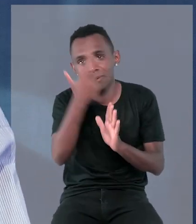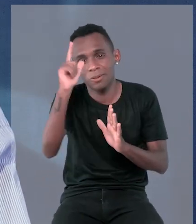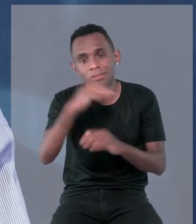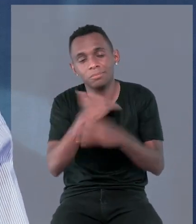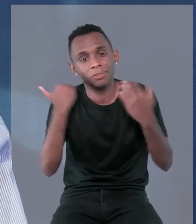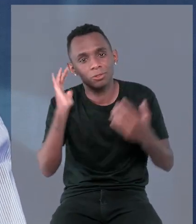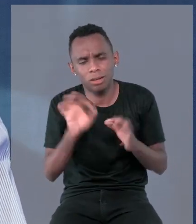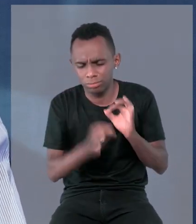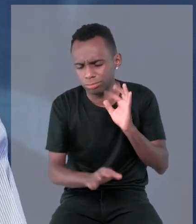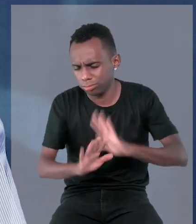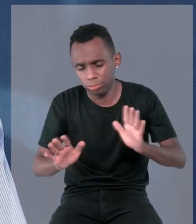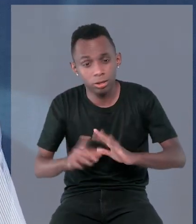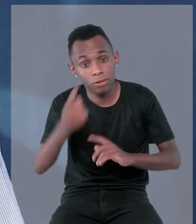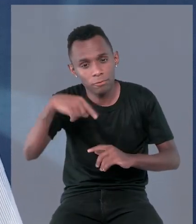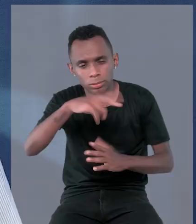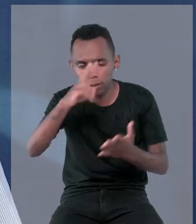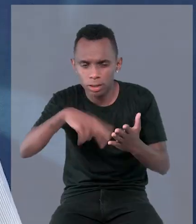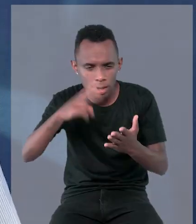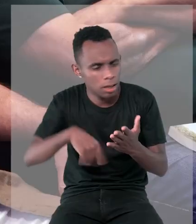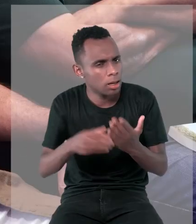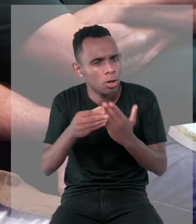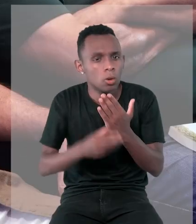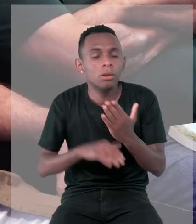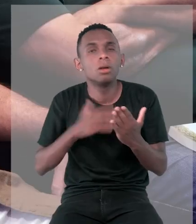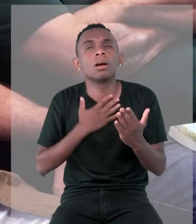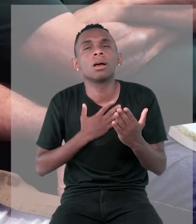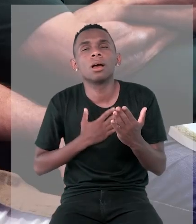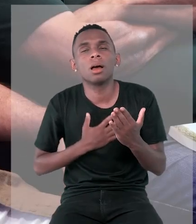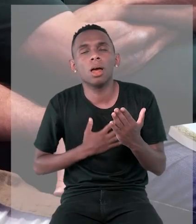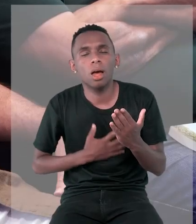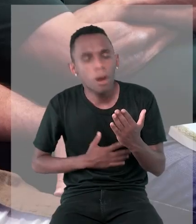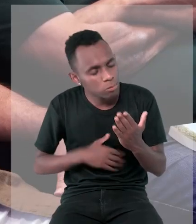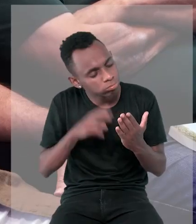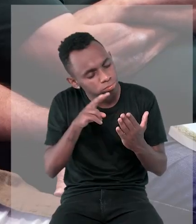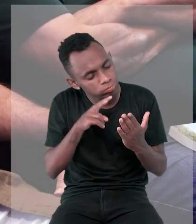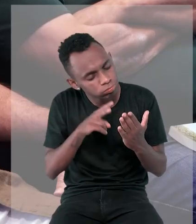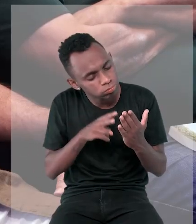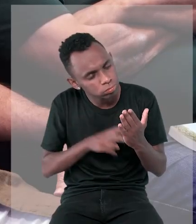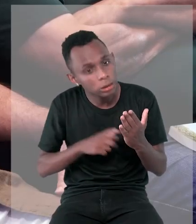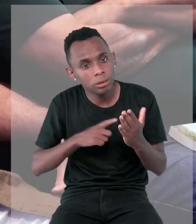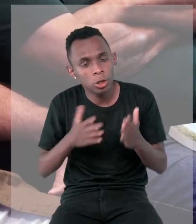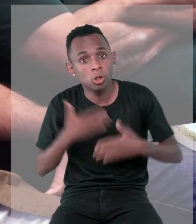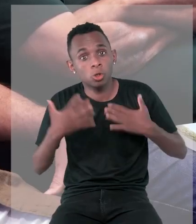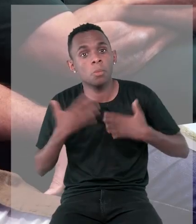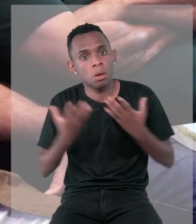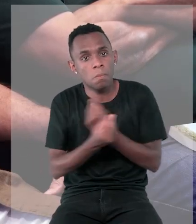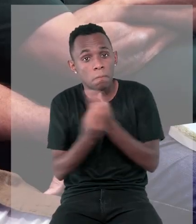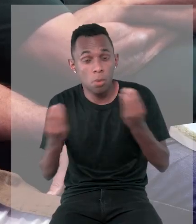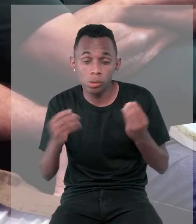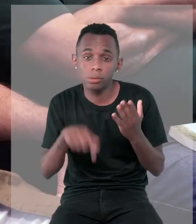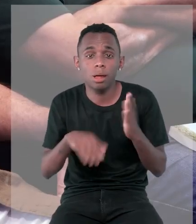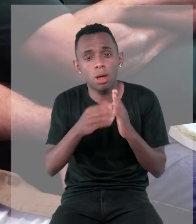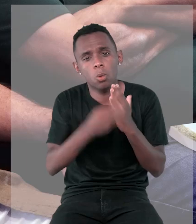Olha, eu estou falando demais. Vocês têm que ler o livro dele devagarzinho, tá? Porque tem muita surpresa e é